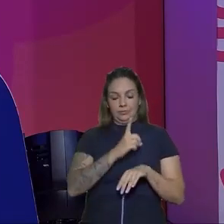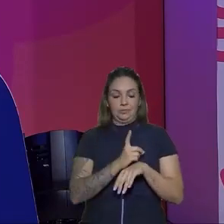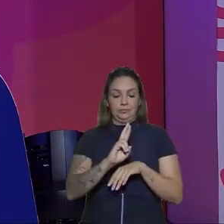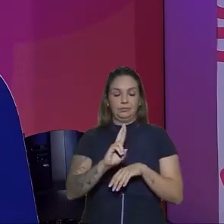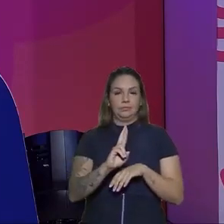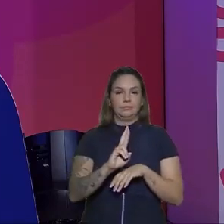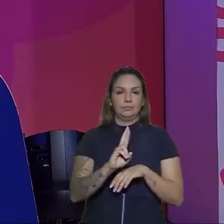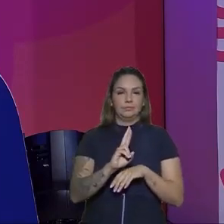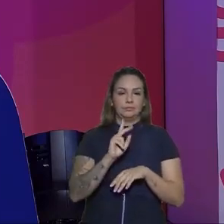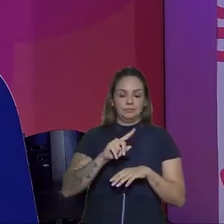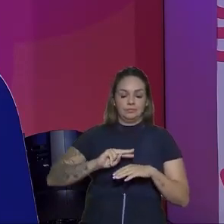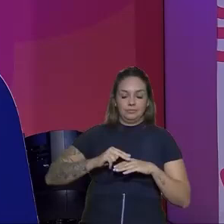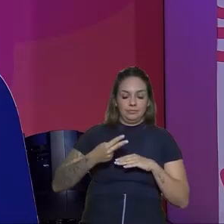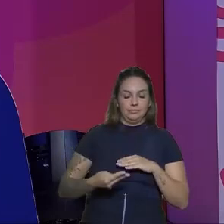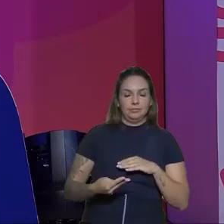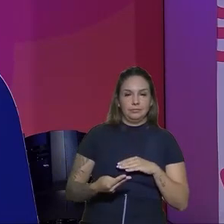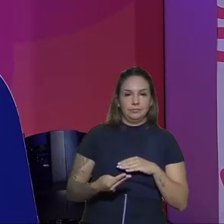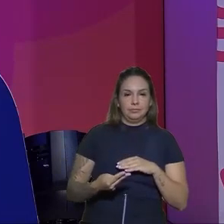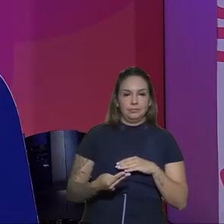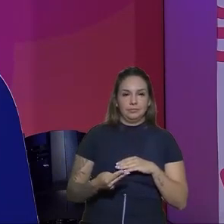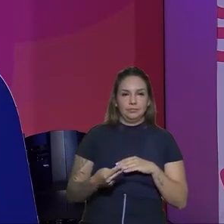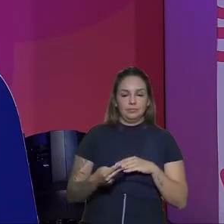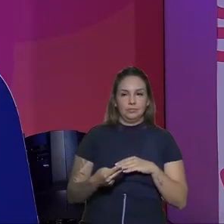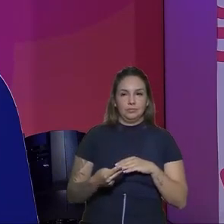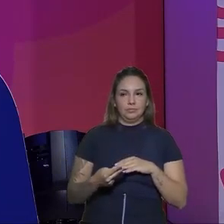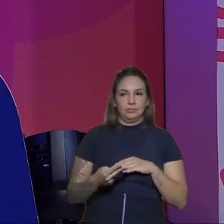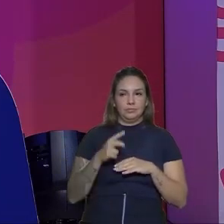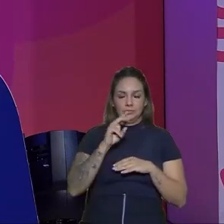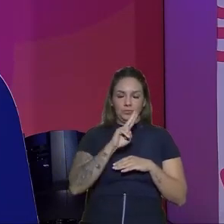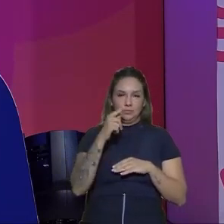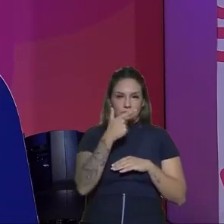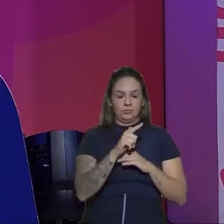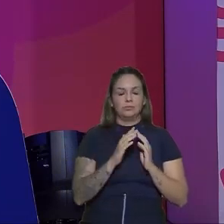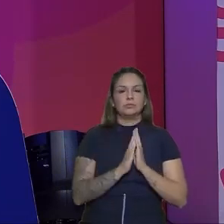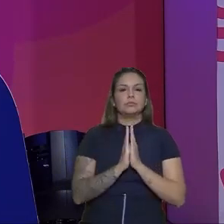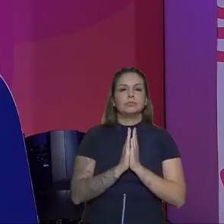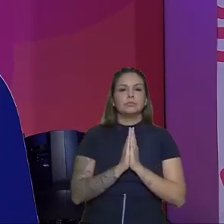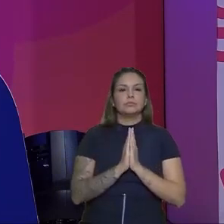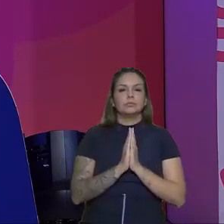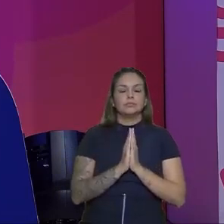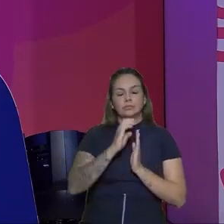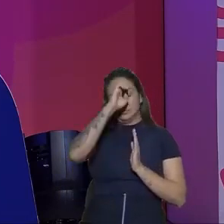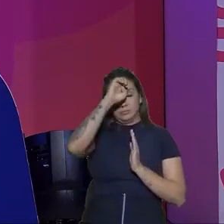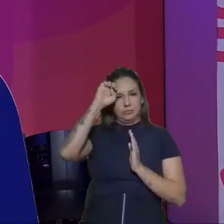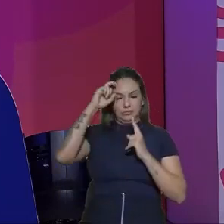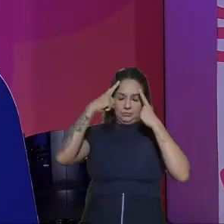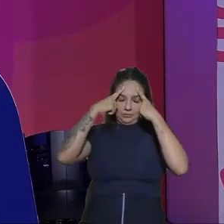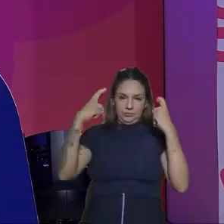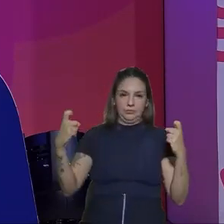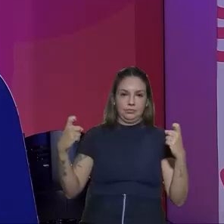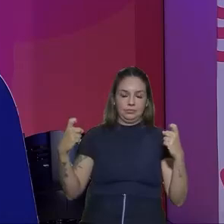doutorado, que é consequência de Muniz Sodré, não tem nada de novo, eu só botei um outro nome, assim, sabe? Que é a ética da